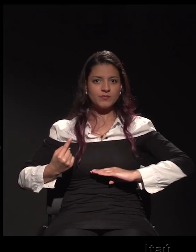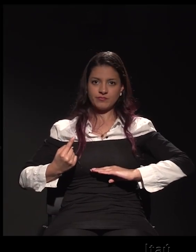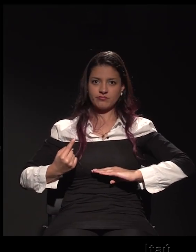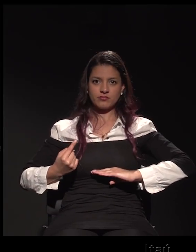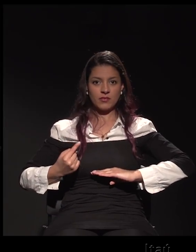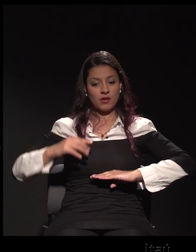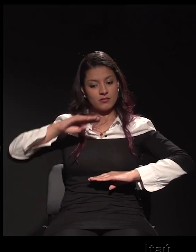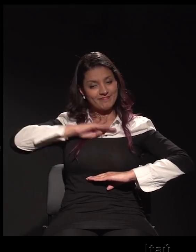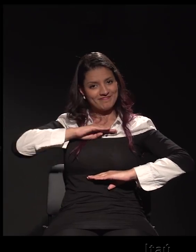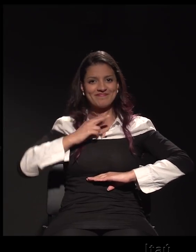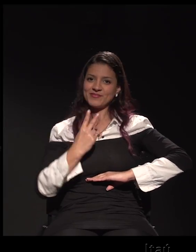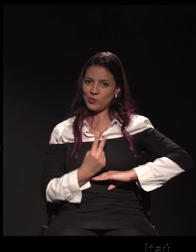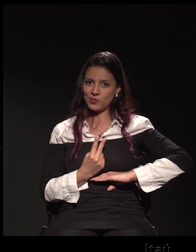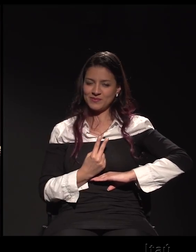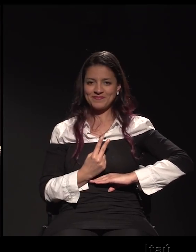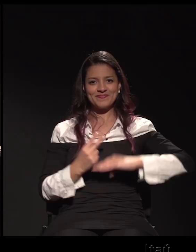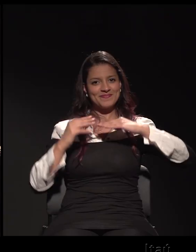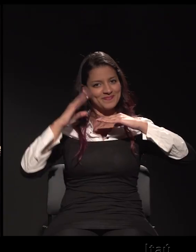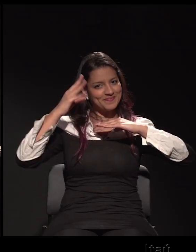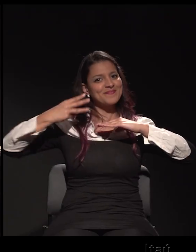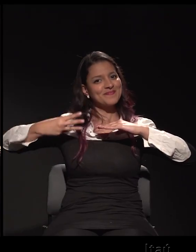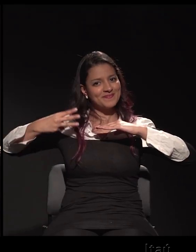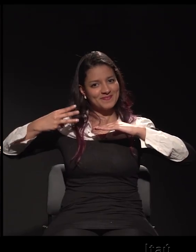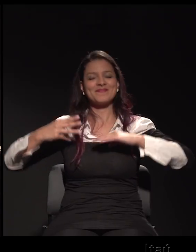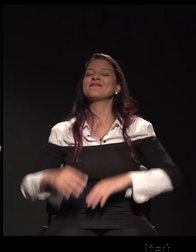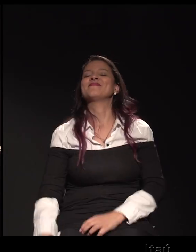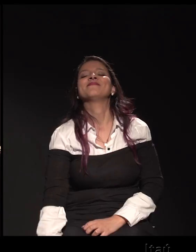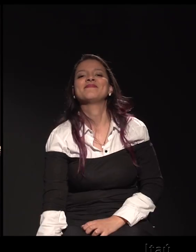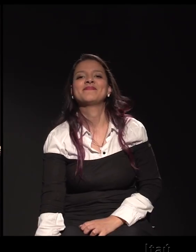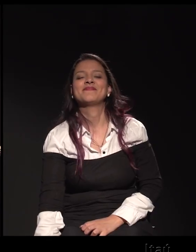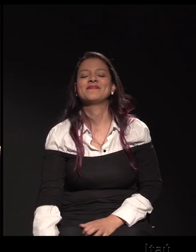Bacia. R2, médios. R3, pronto.